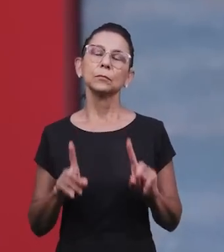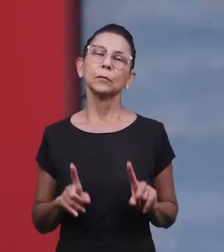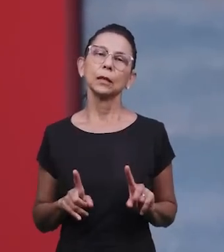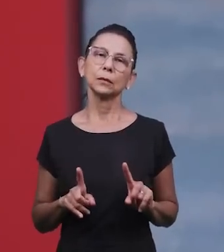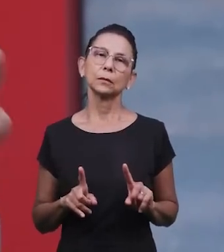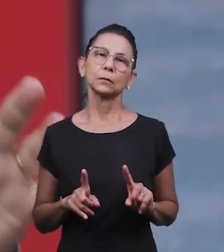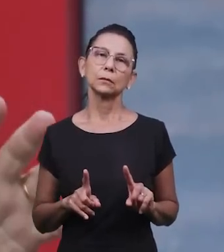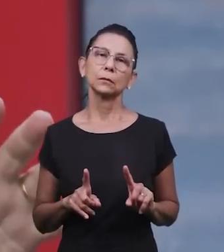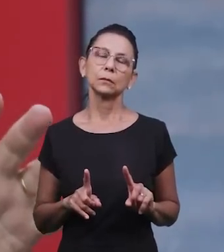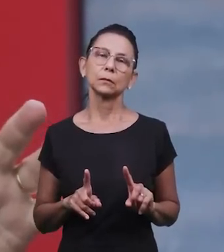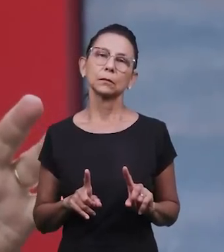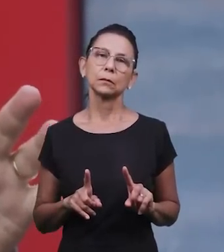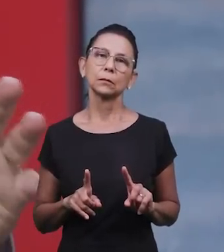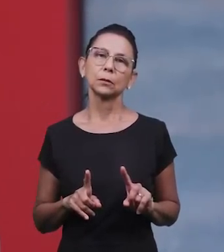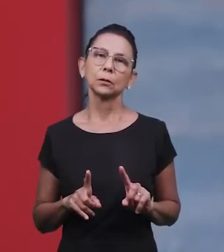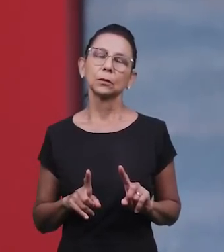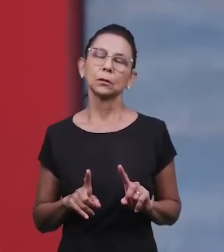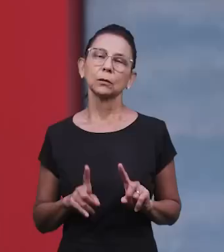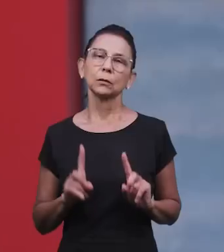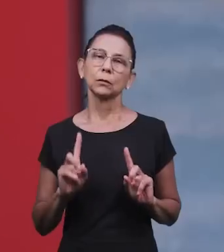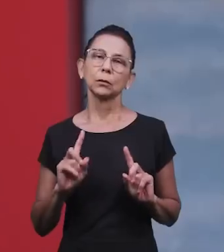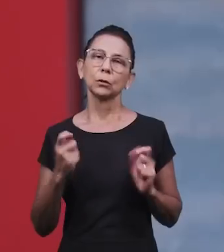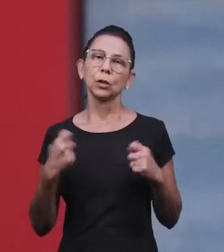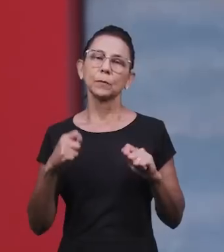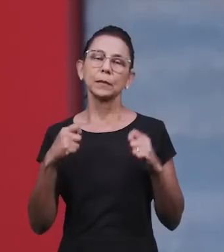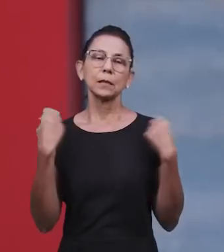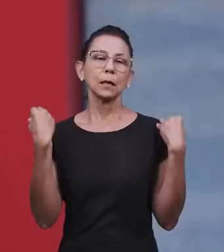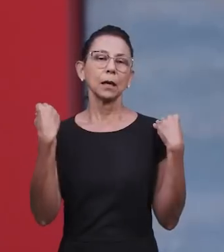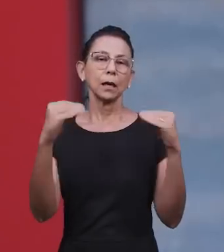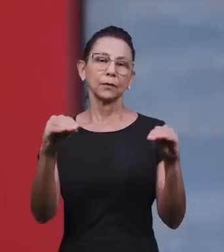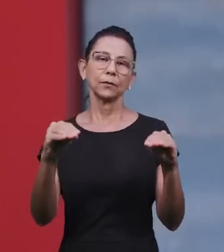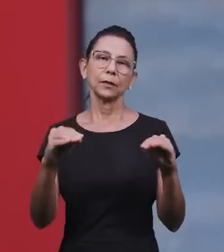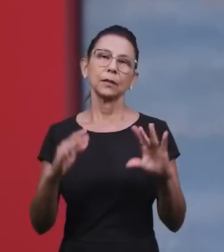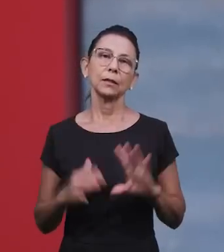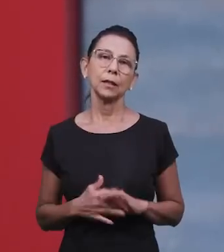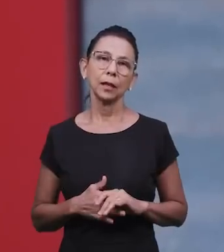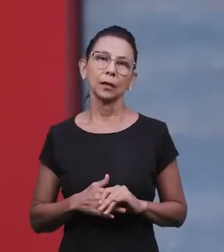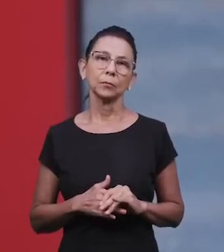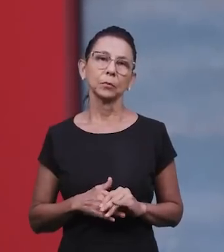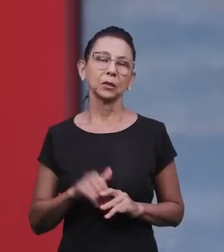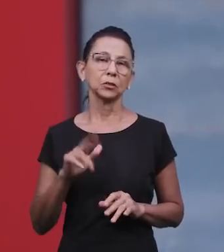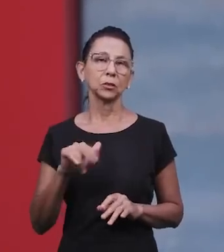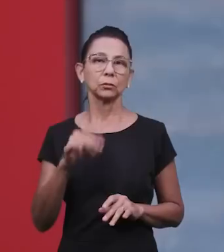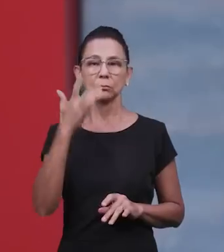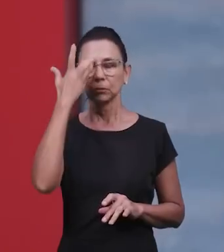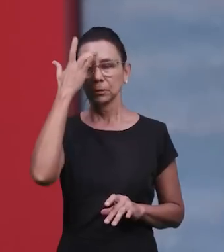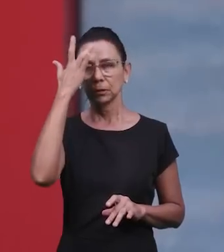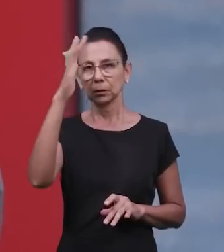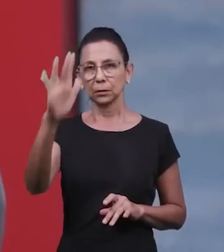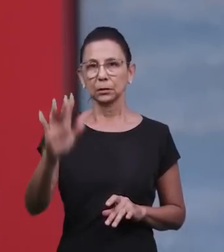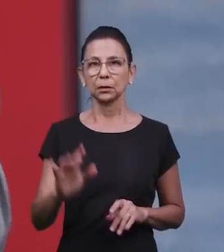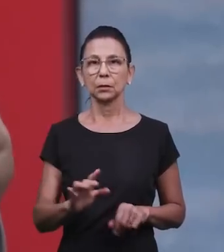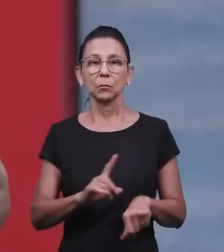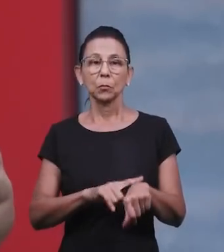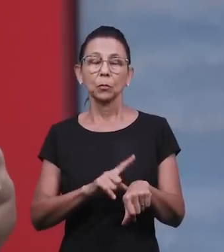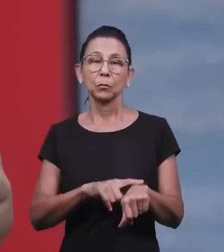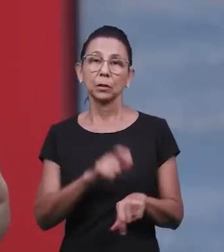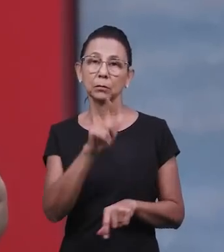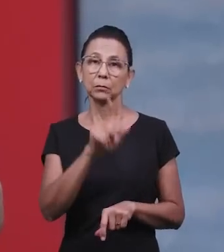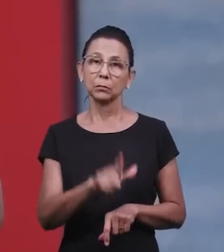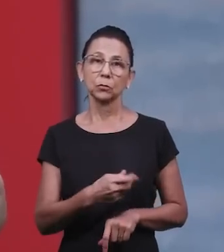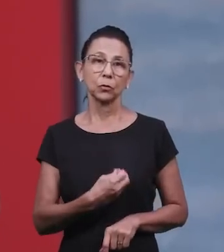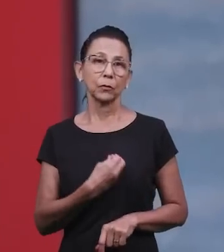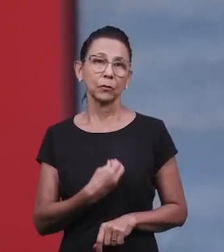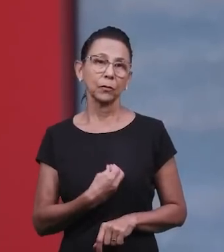trabalho é lançar semente. Isso. O nosso trabalho é enviar, porque a gente nunca sabe em que momento aquela pessoa está